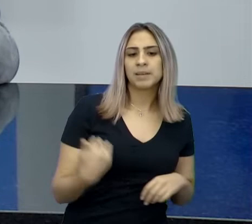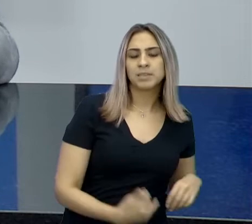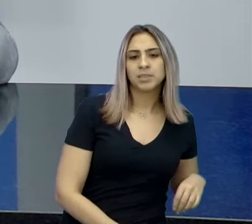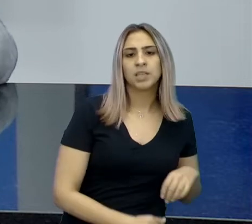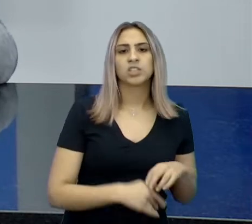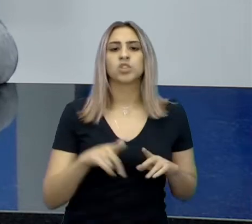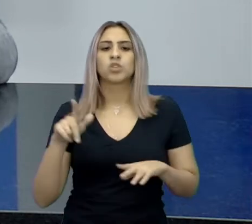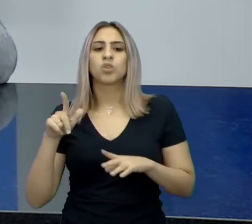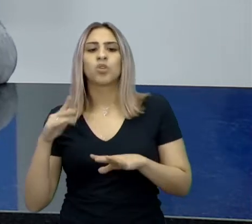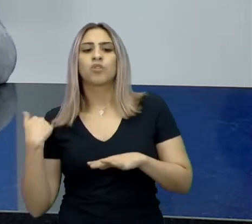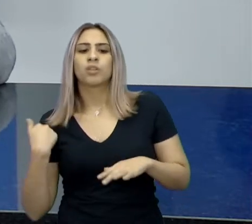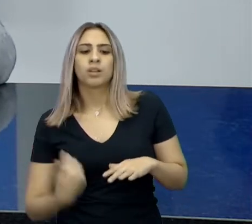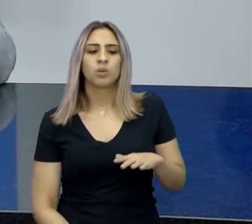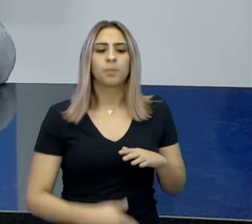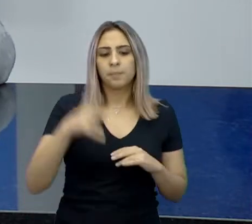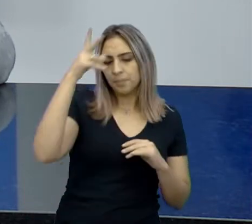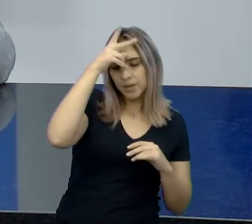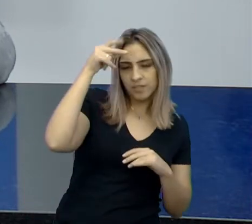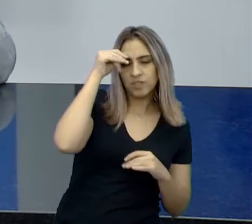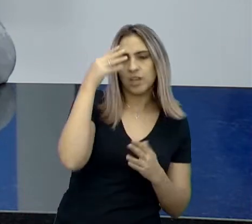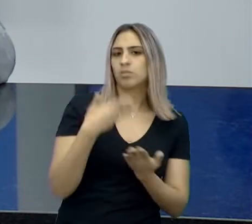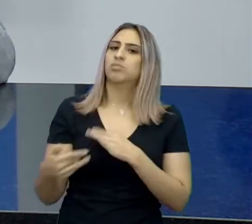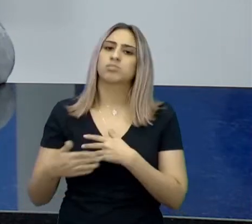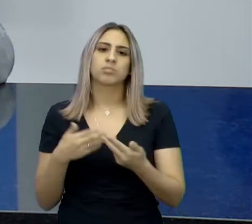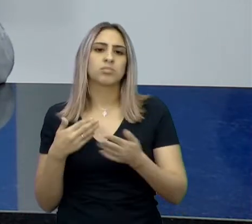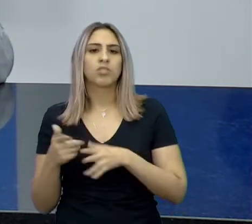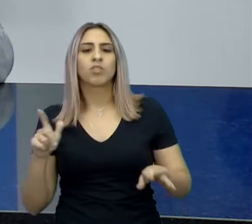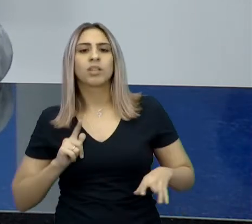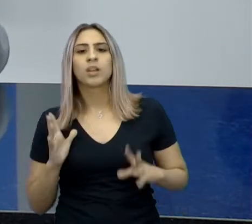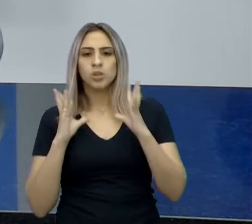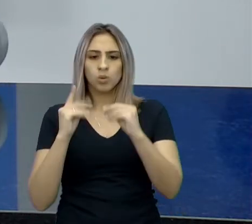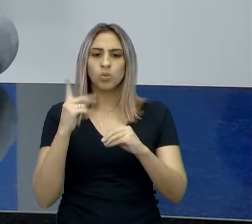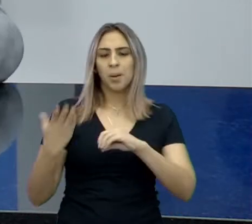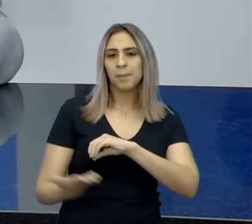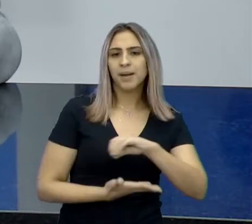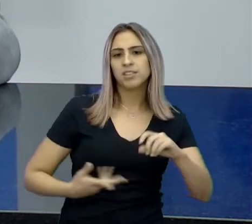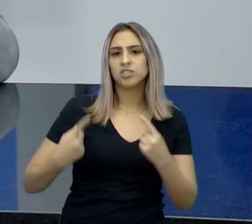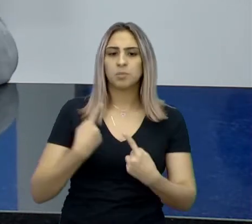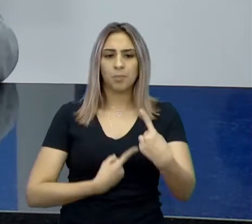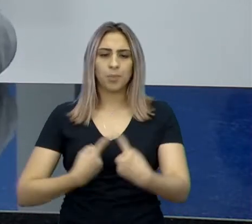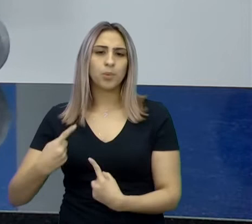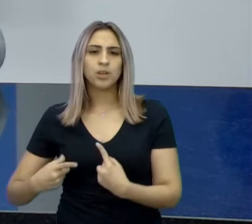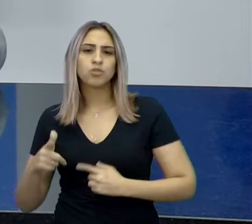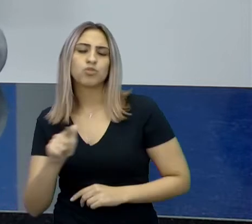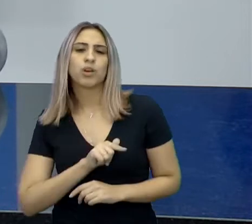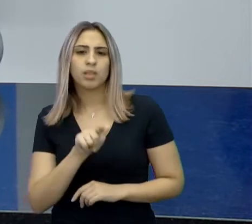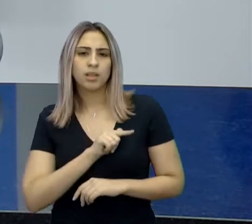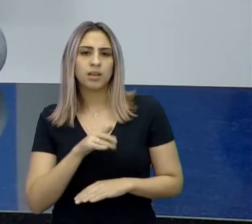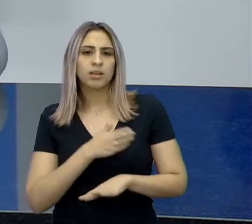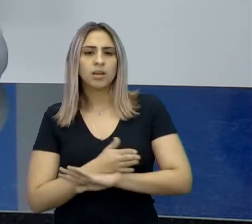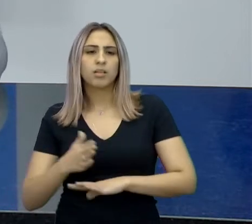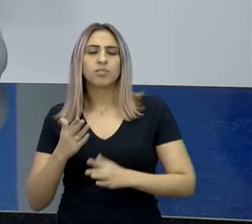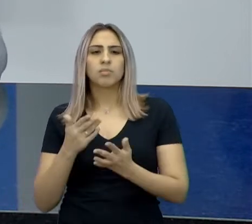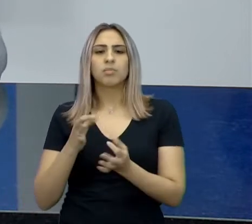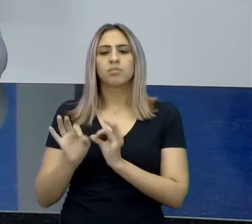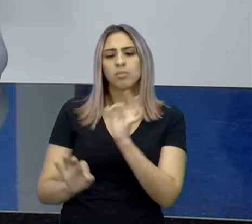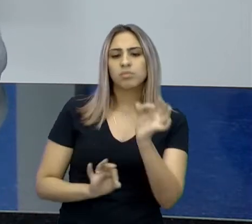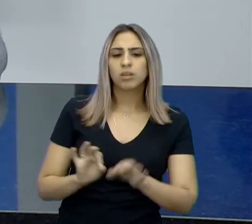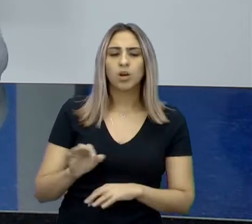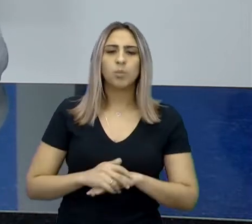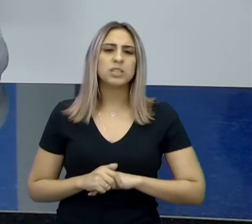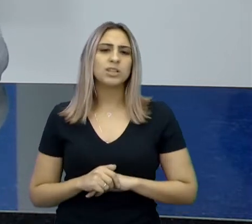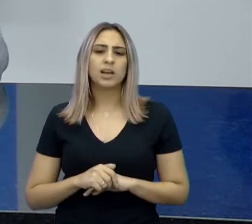presidentes, governadores, prefeitos, enfim. Nós vamos ter toda uma base política que vai ajudar a controlar esse